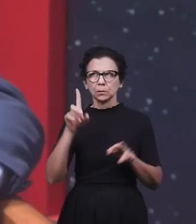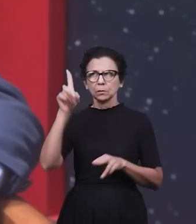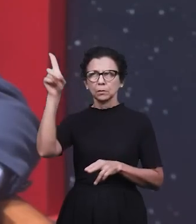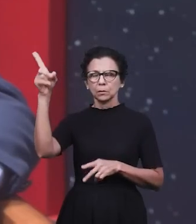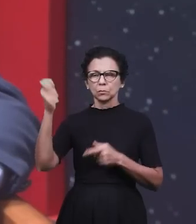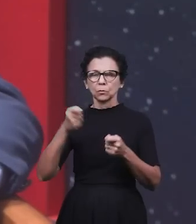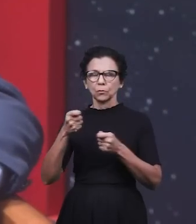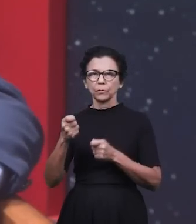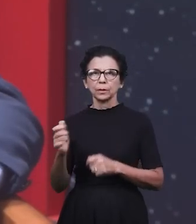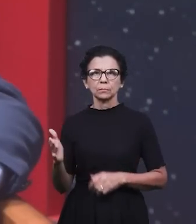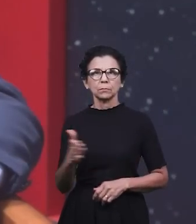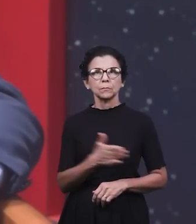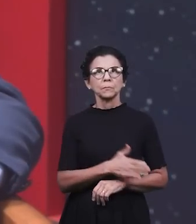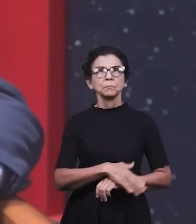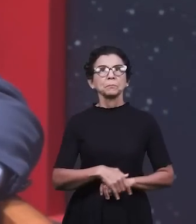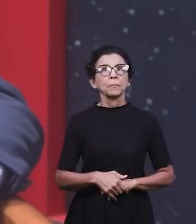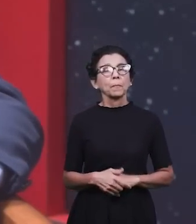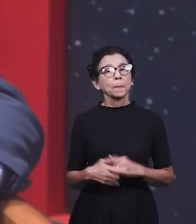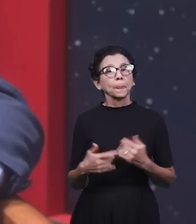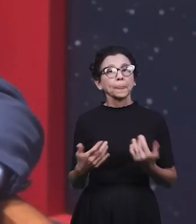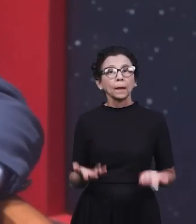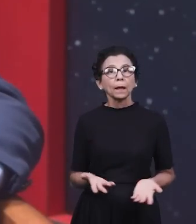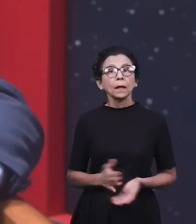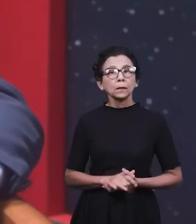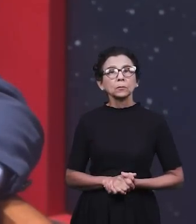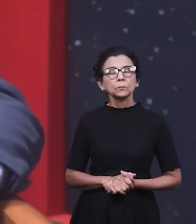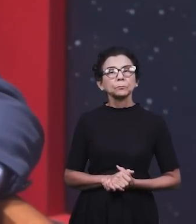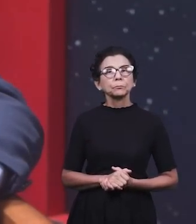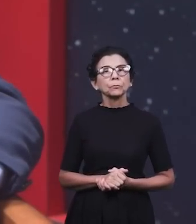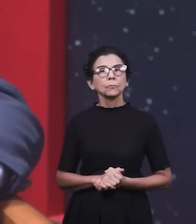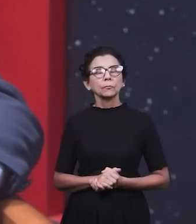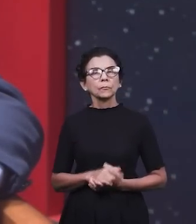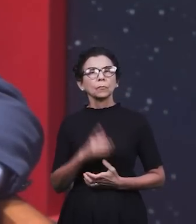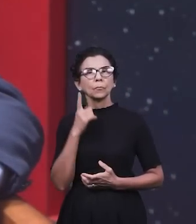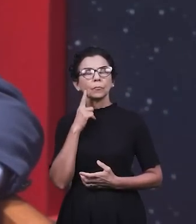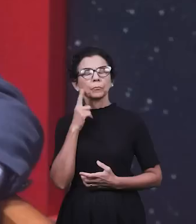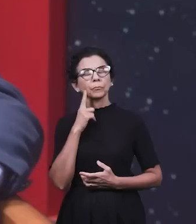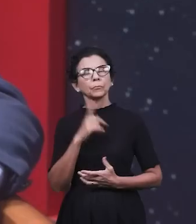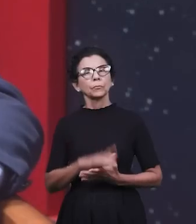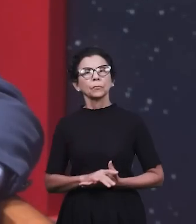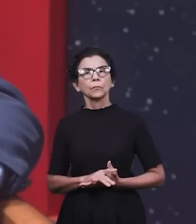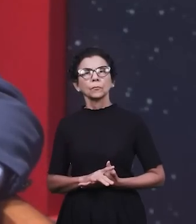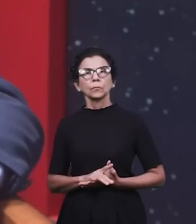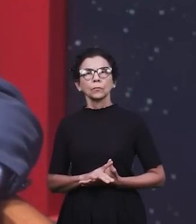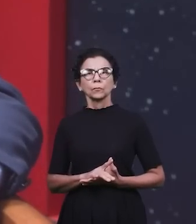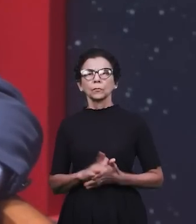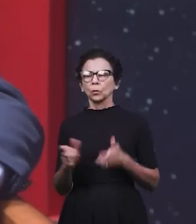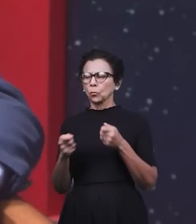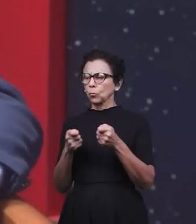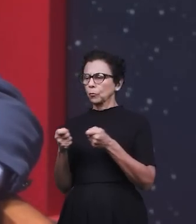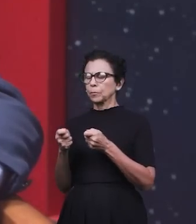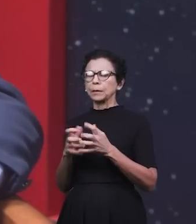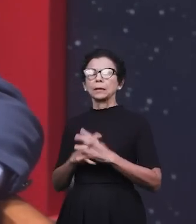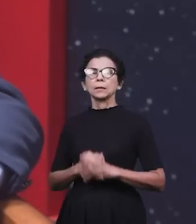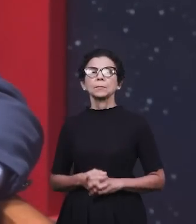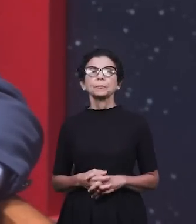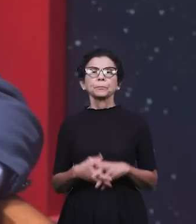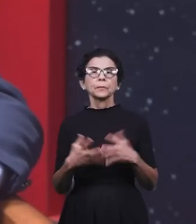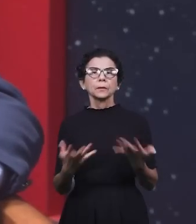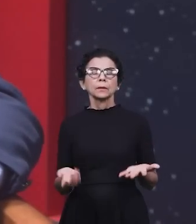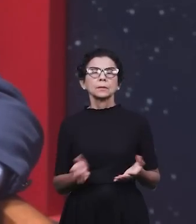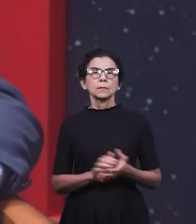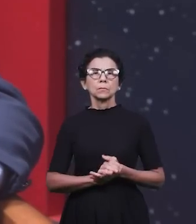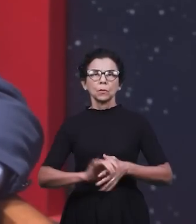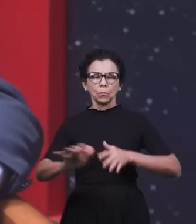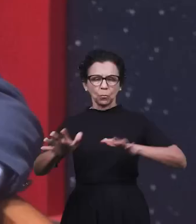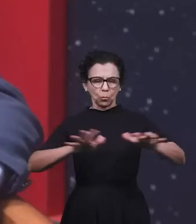Está aí uma representação talvez das mais diretas em relação ao que é o governo. O que governa nossos movimentos?